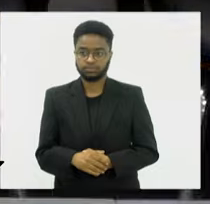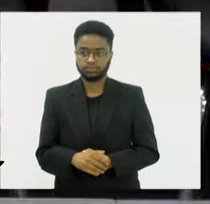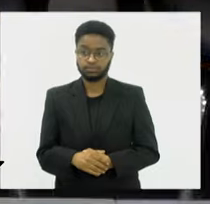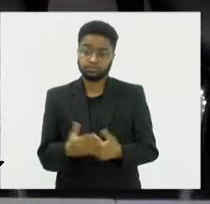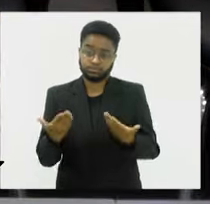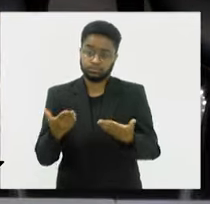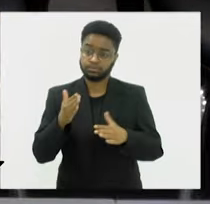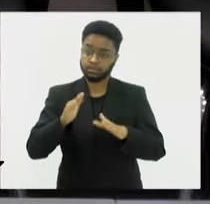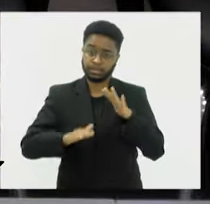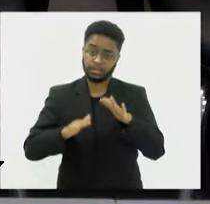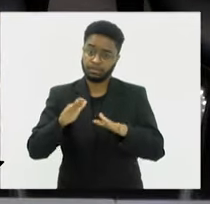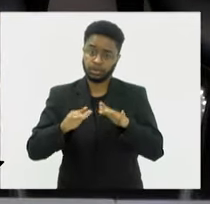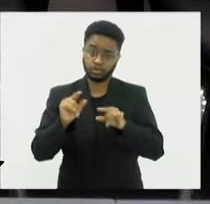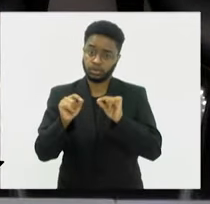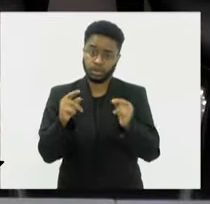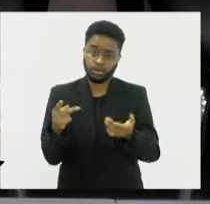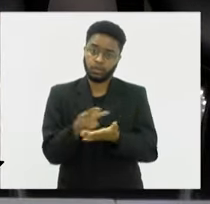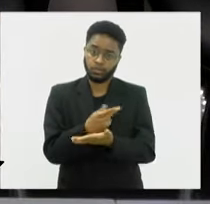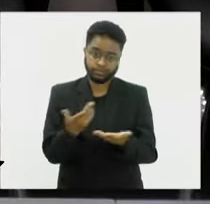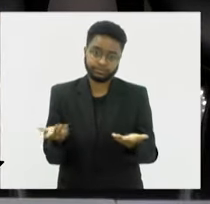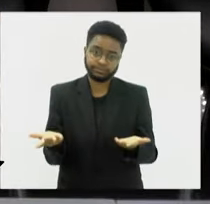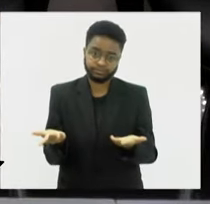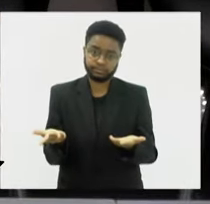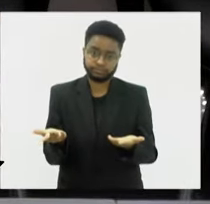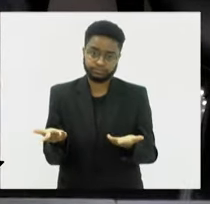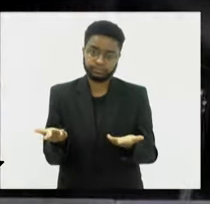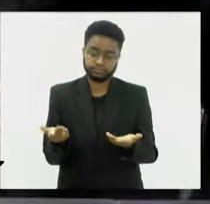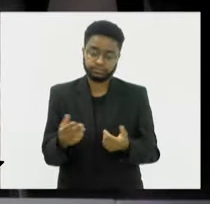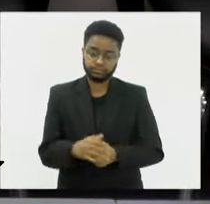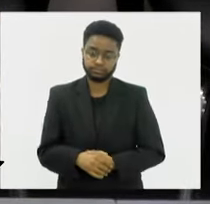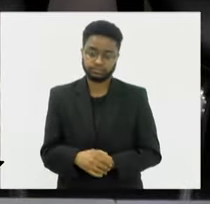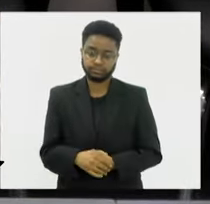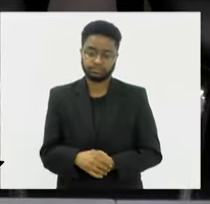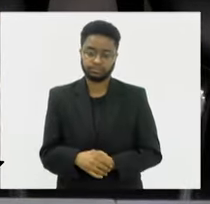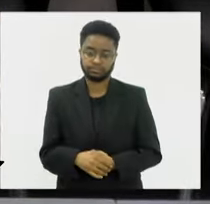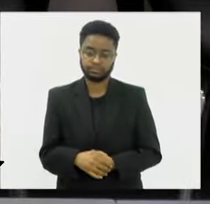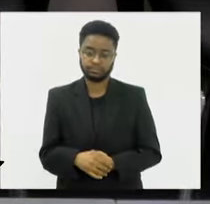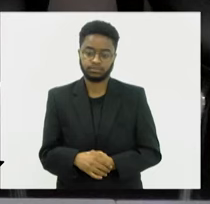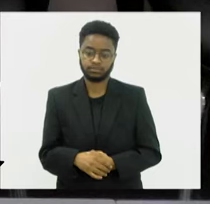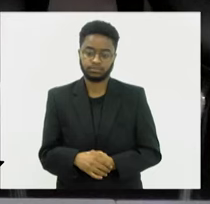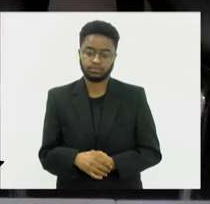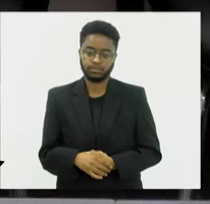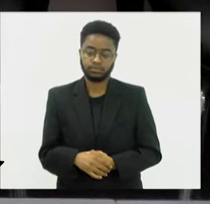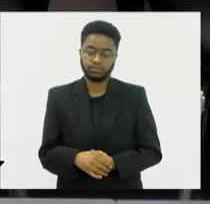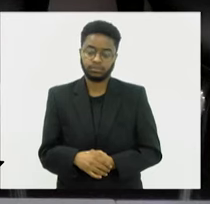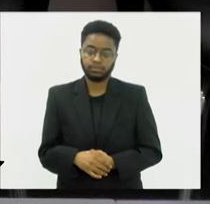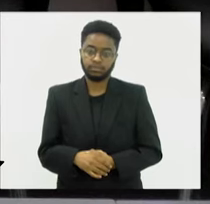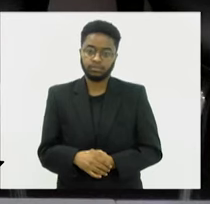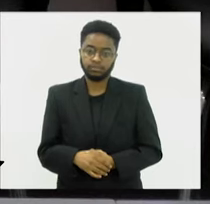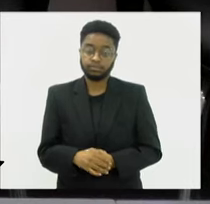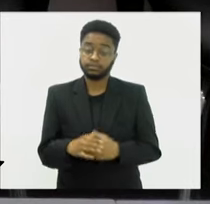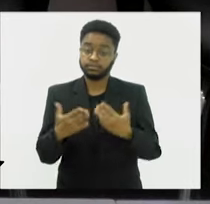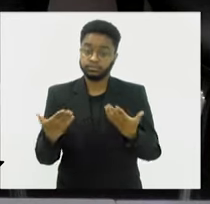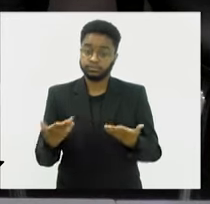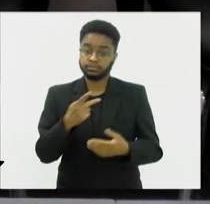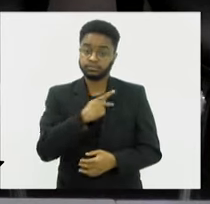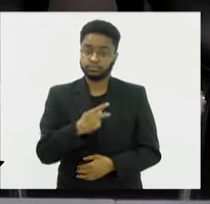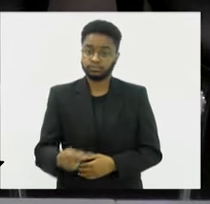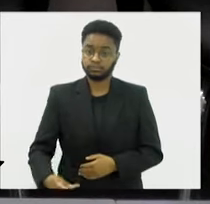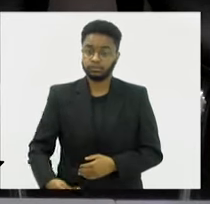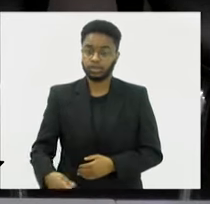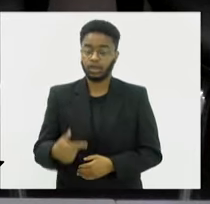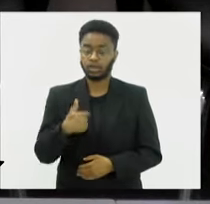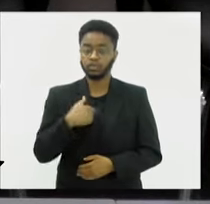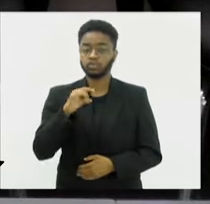Depende da dimensão do desastre ambiental. Então, estou aqui, senhor presidente,